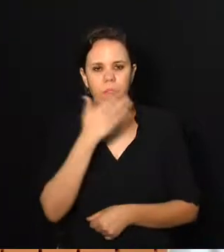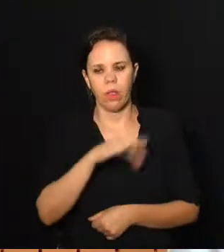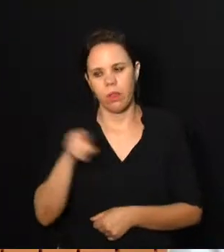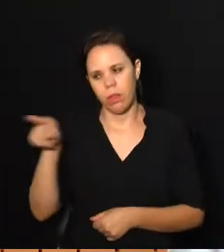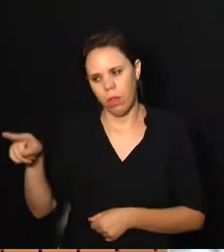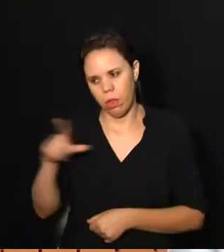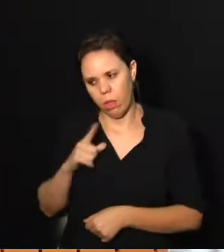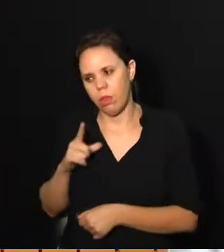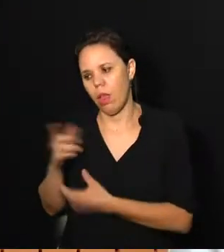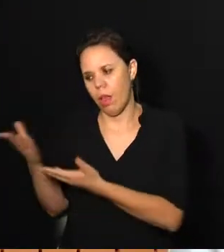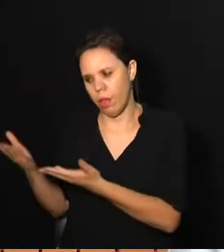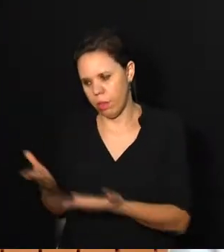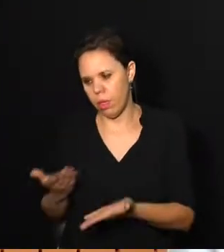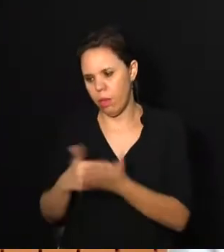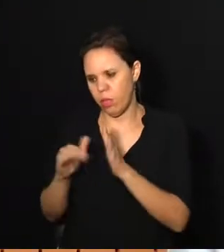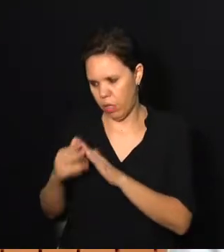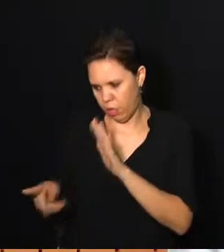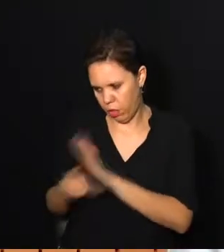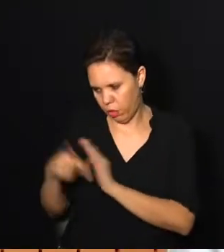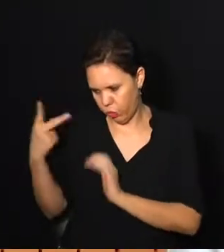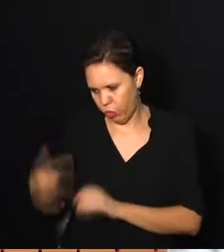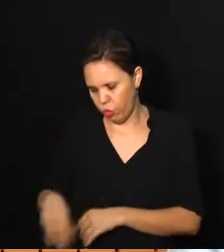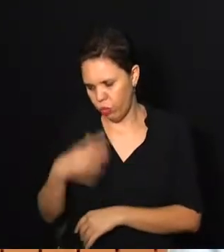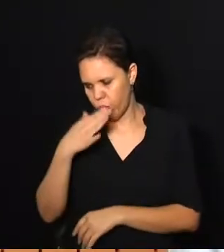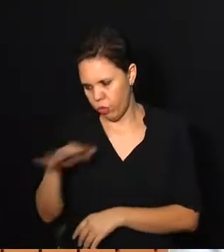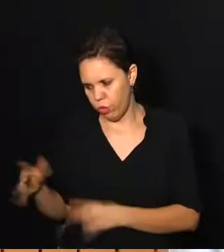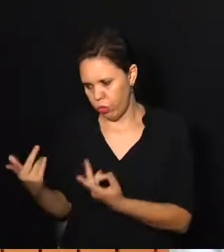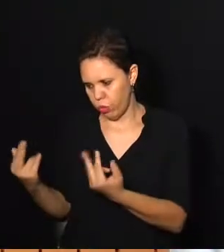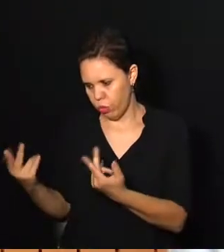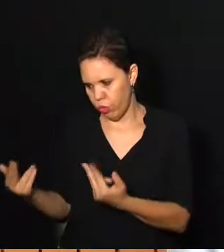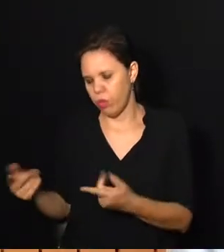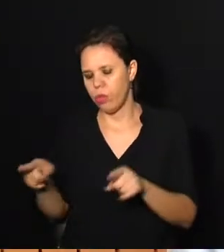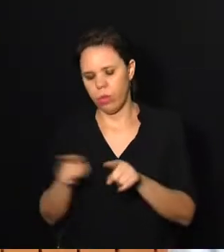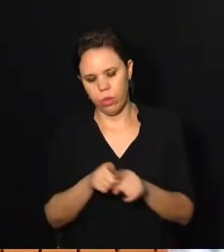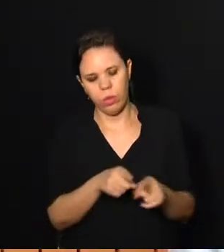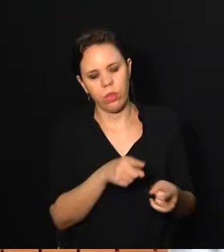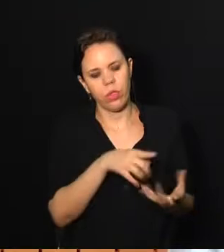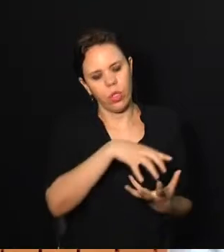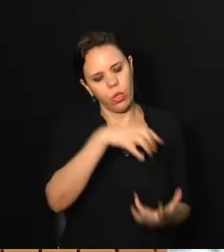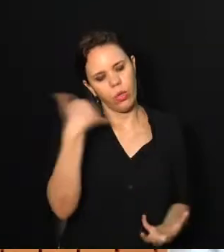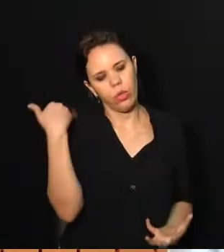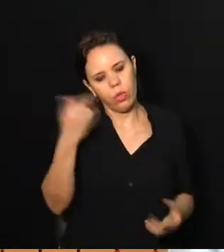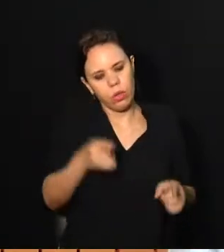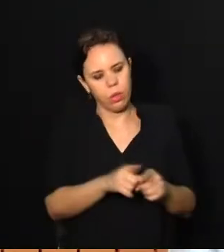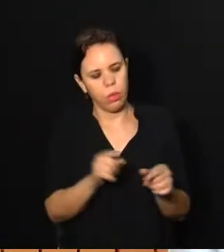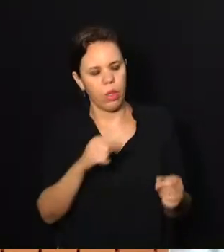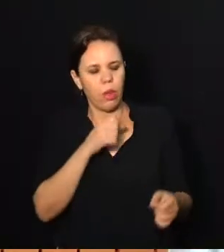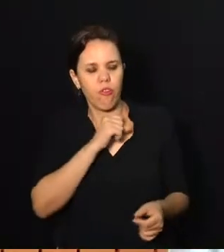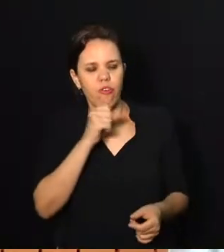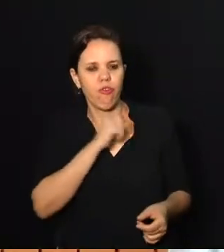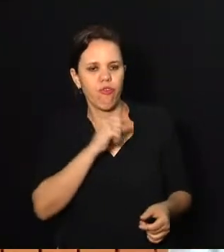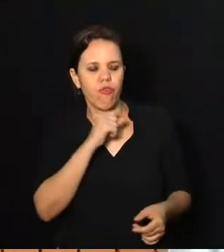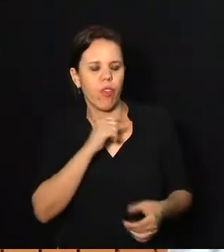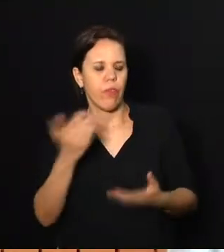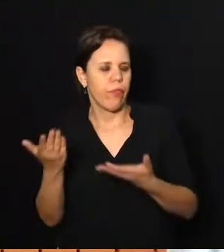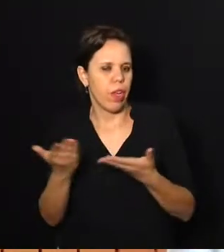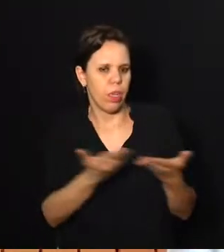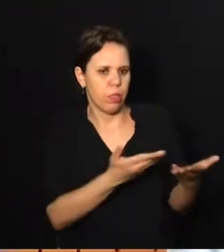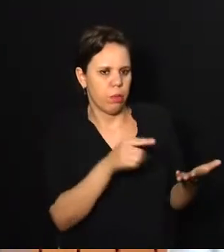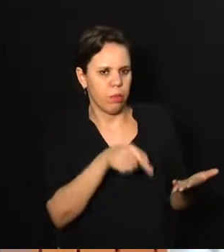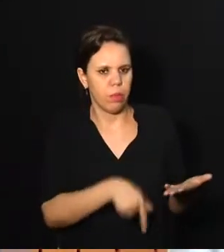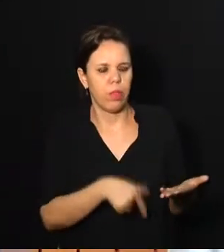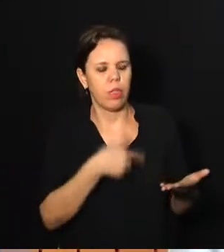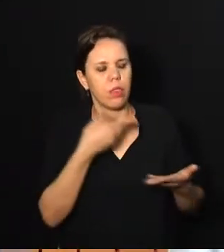crianças recebem nas creches, o idoso também o irá receber.